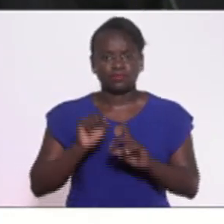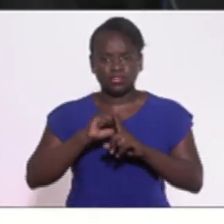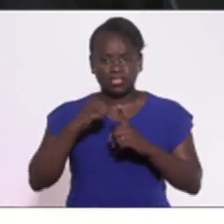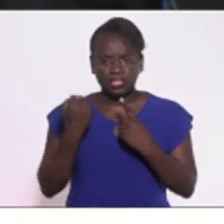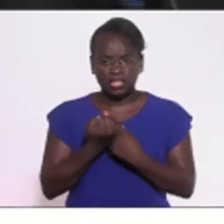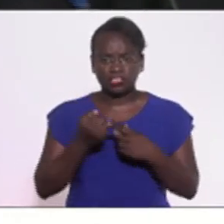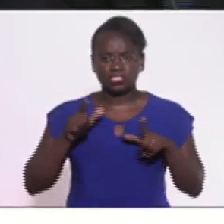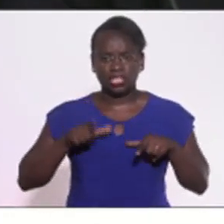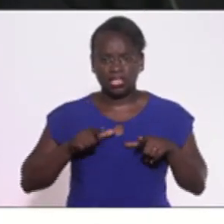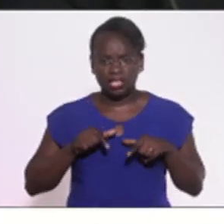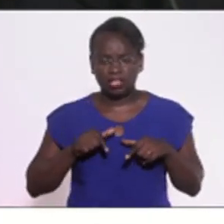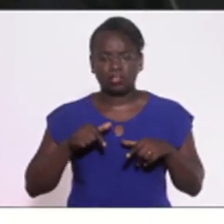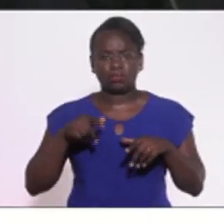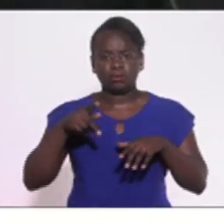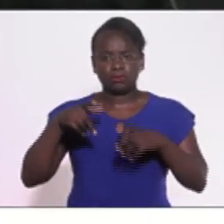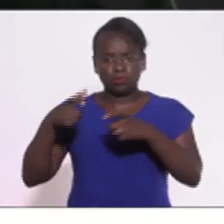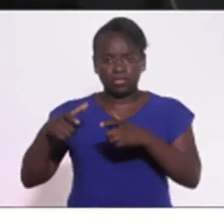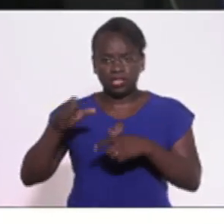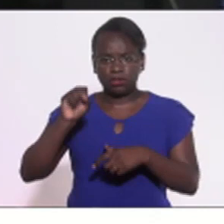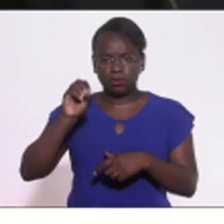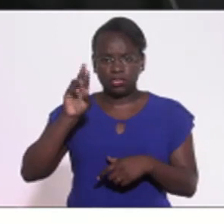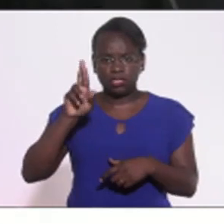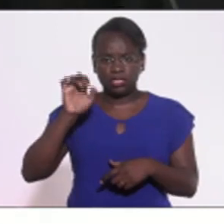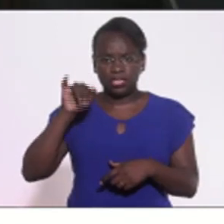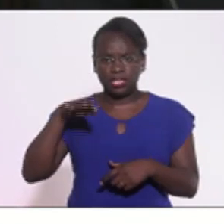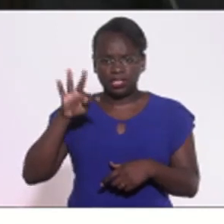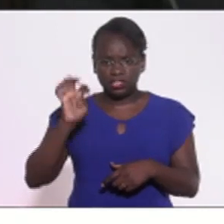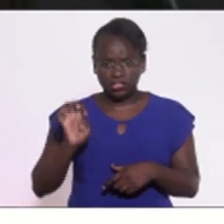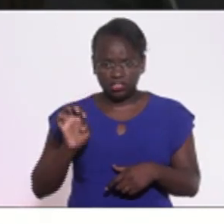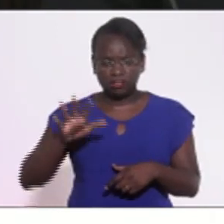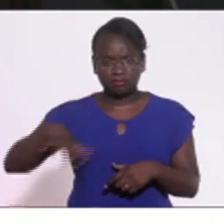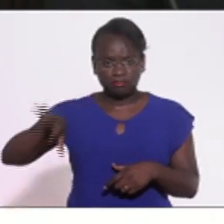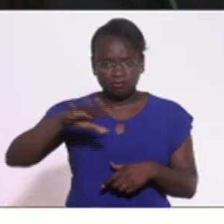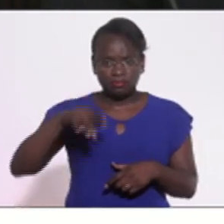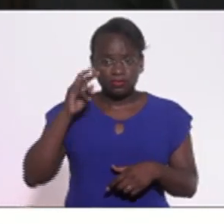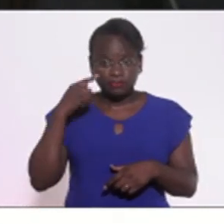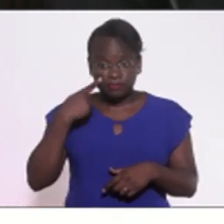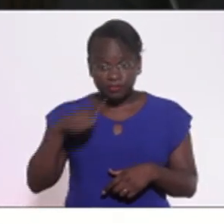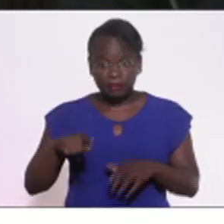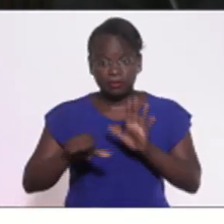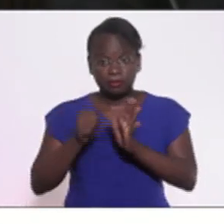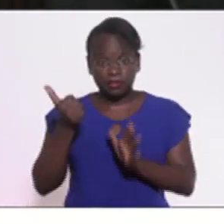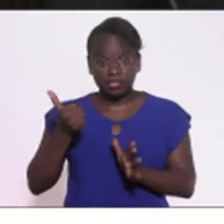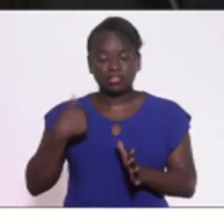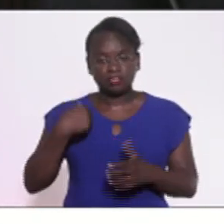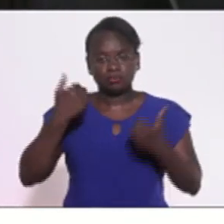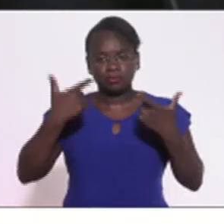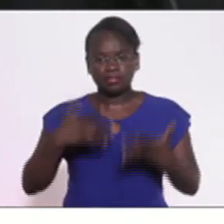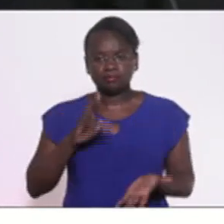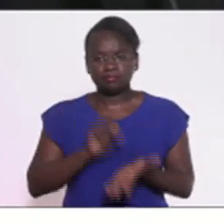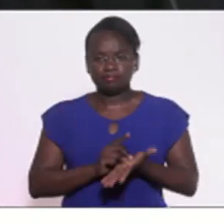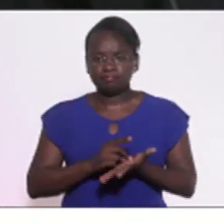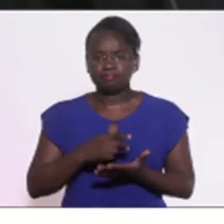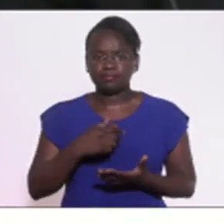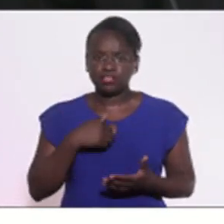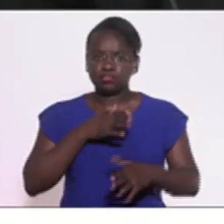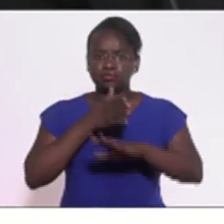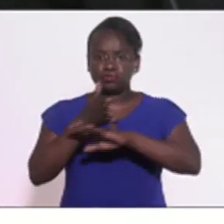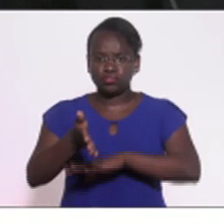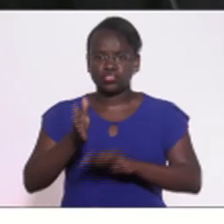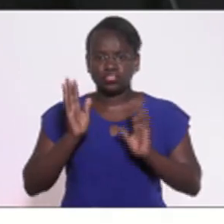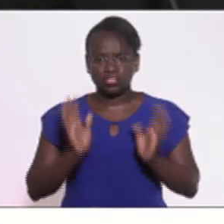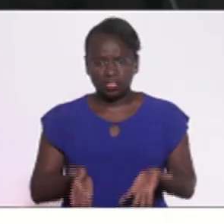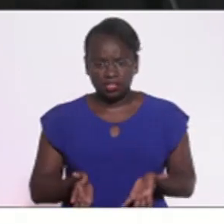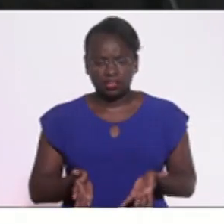sociedade israelense e do Oriente Médio em primeira mão, e digo isso de coração, de algumas vezes que já fui,